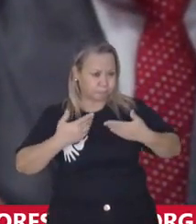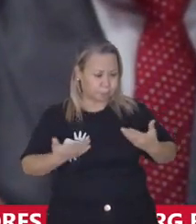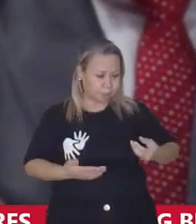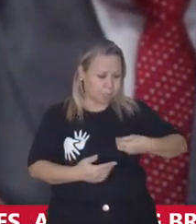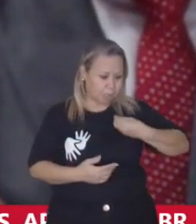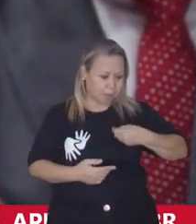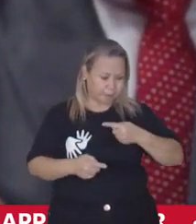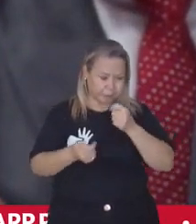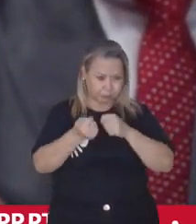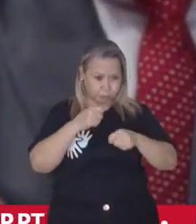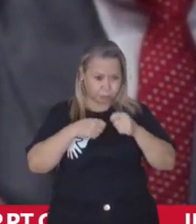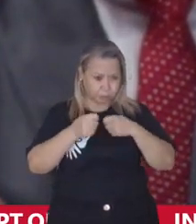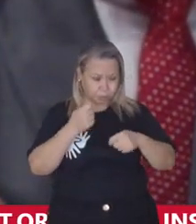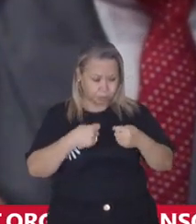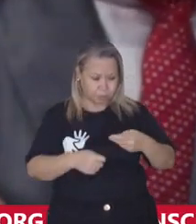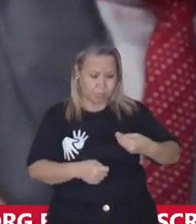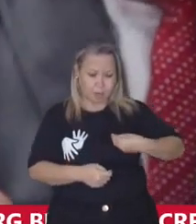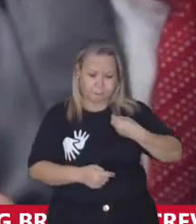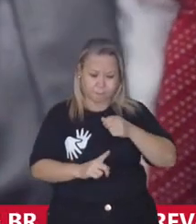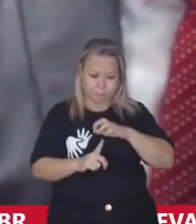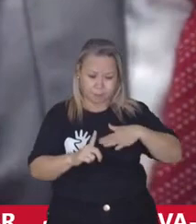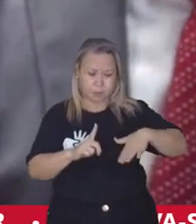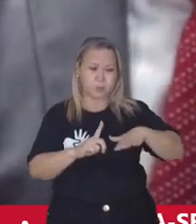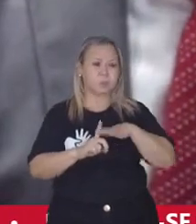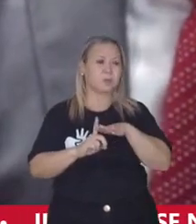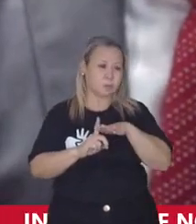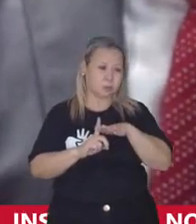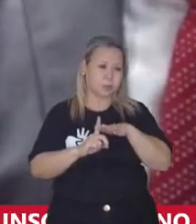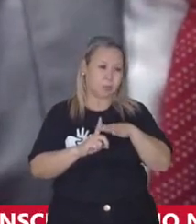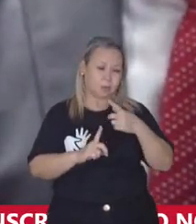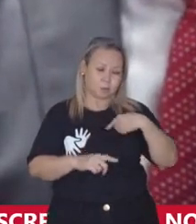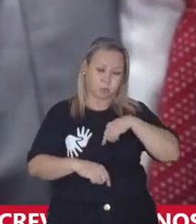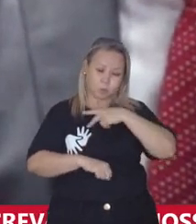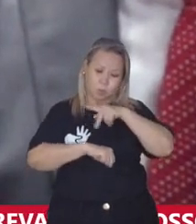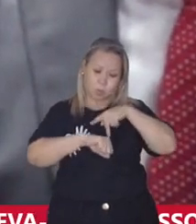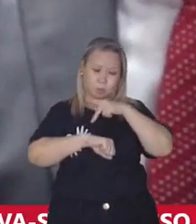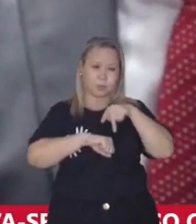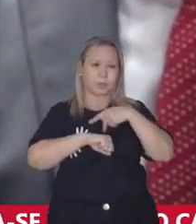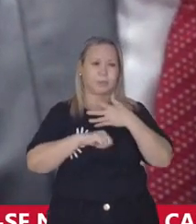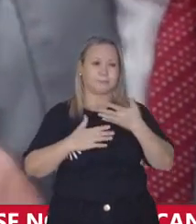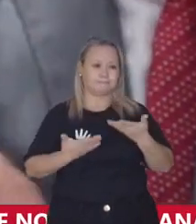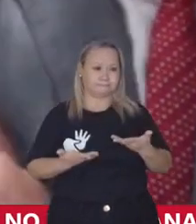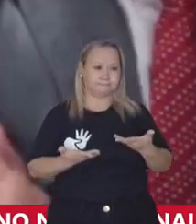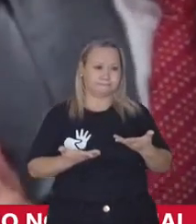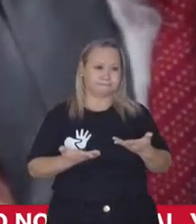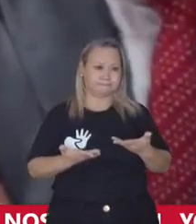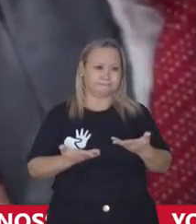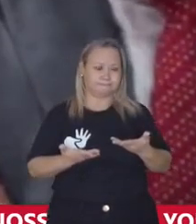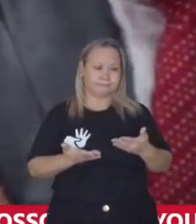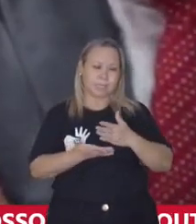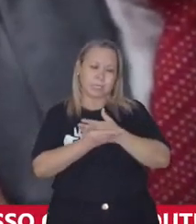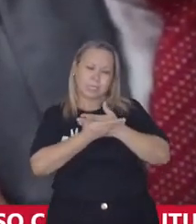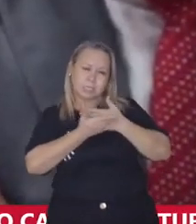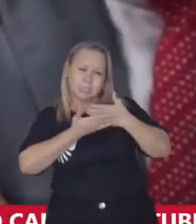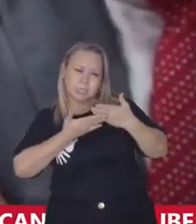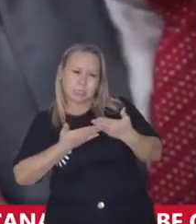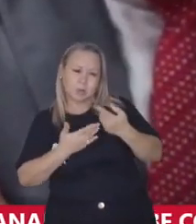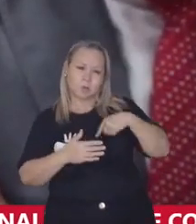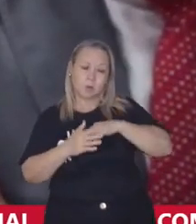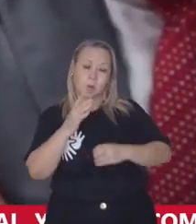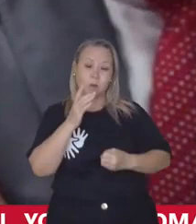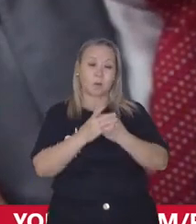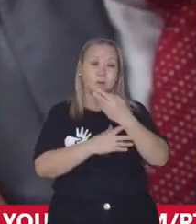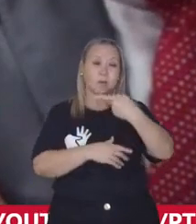vida econômica, na vida social do nosso país. Desde então, quando nós criamos o